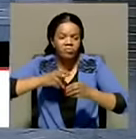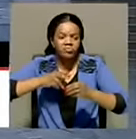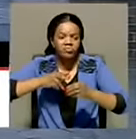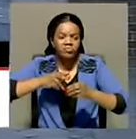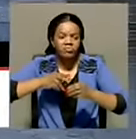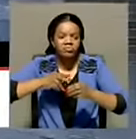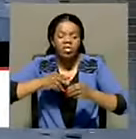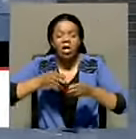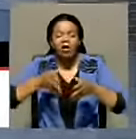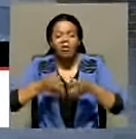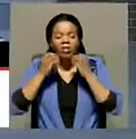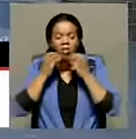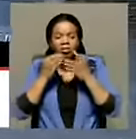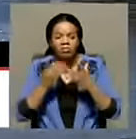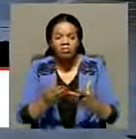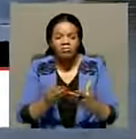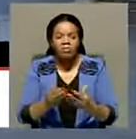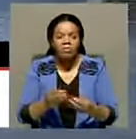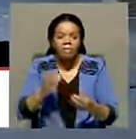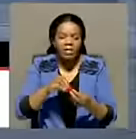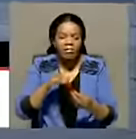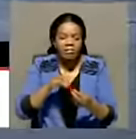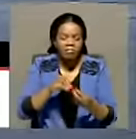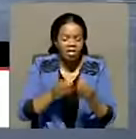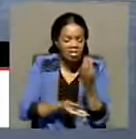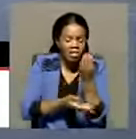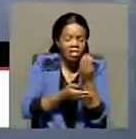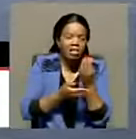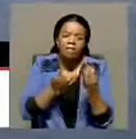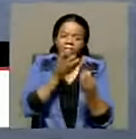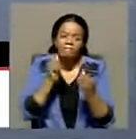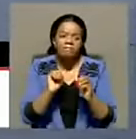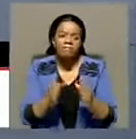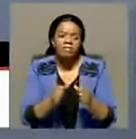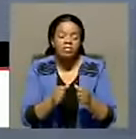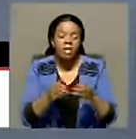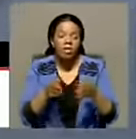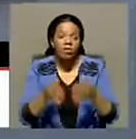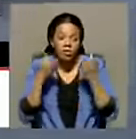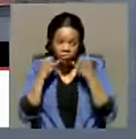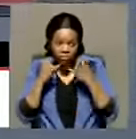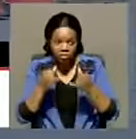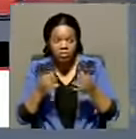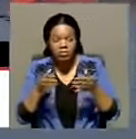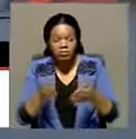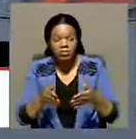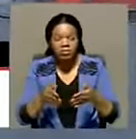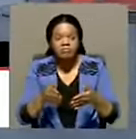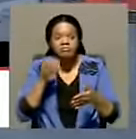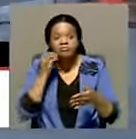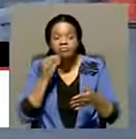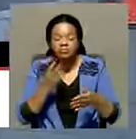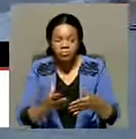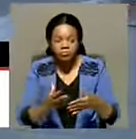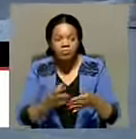e passem também a ser cada vez mais abrangentes. Regina e Angélico, neste momento o